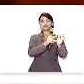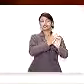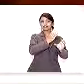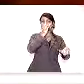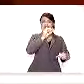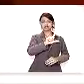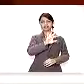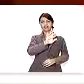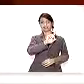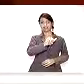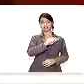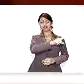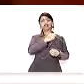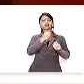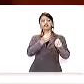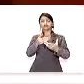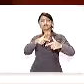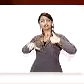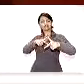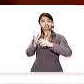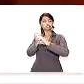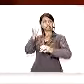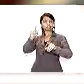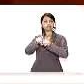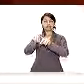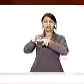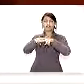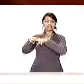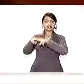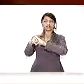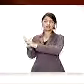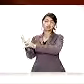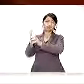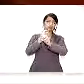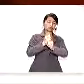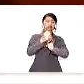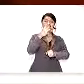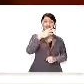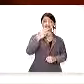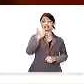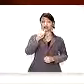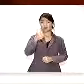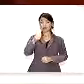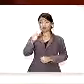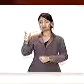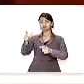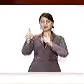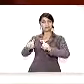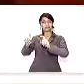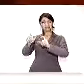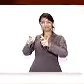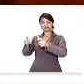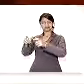prestação de serviços de engenharia e revisão de 311 máquinas de chave contemplando